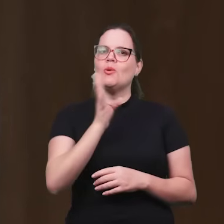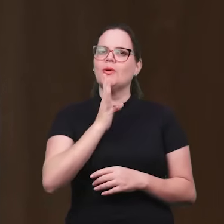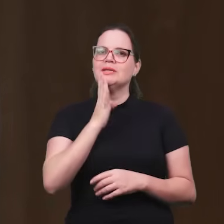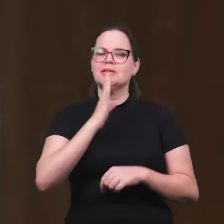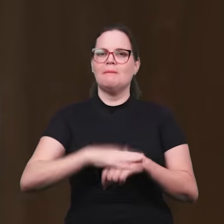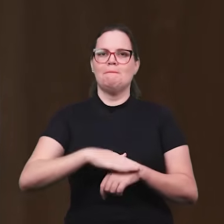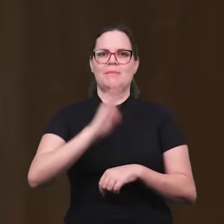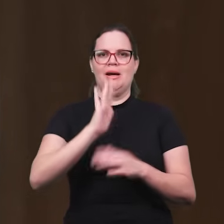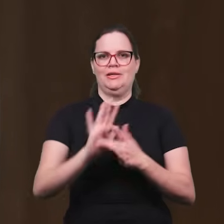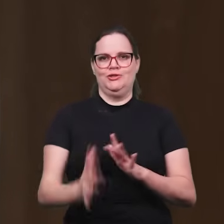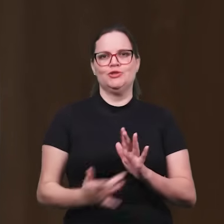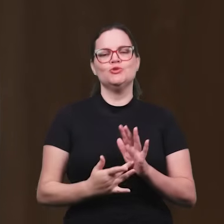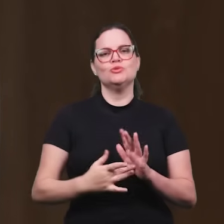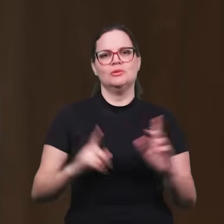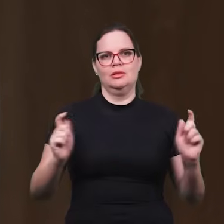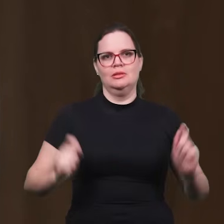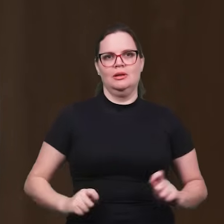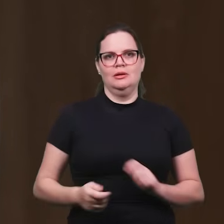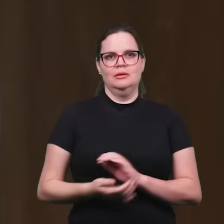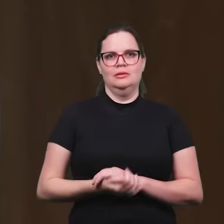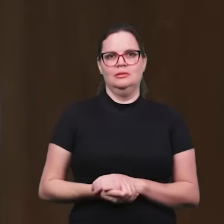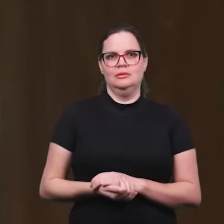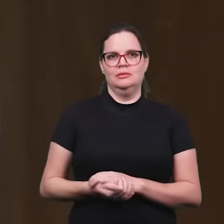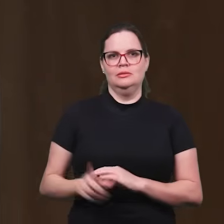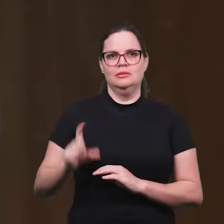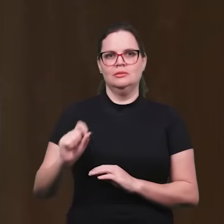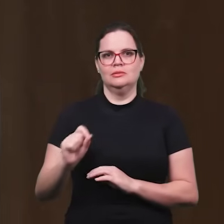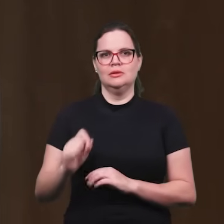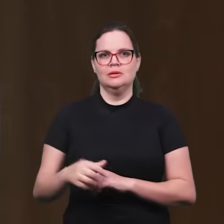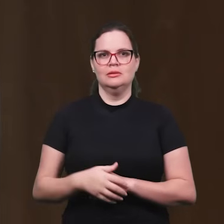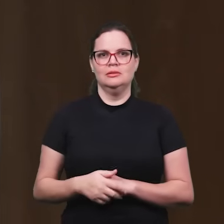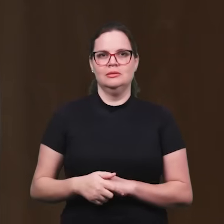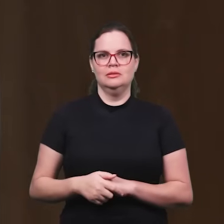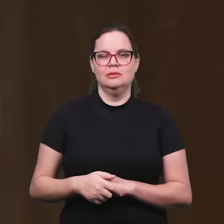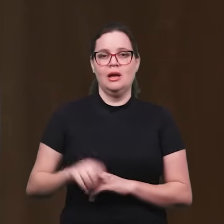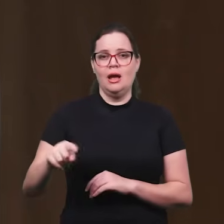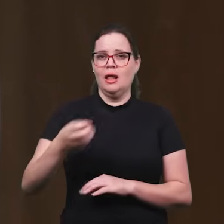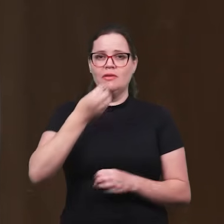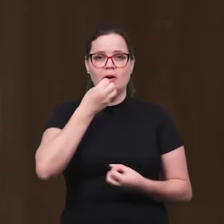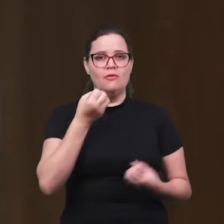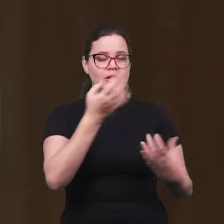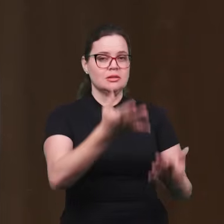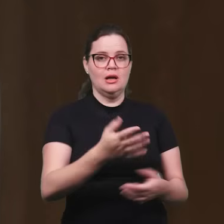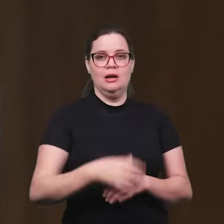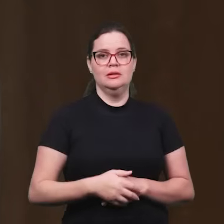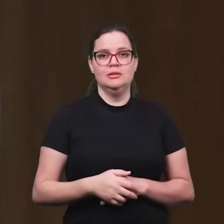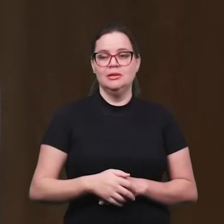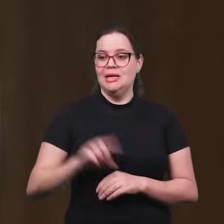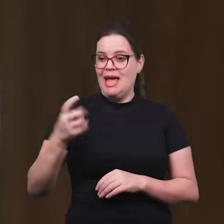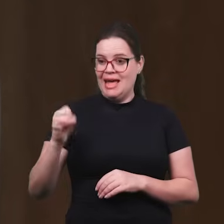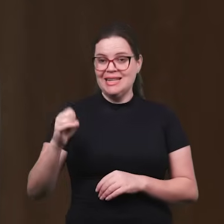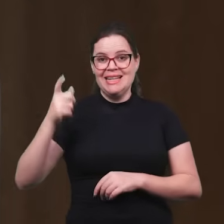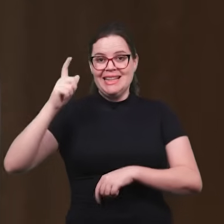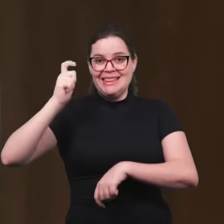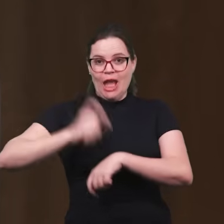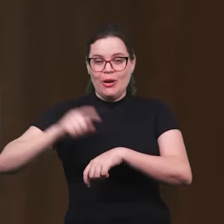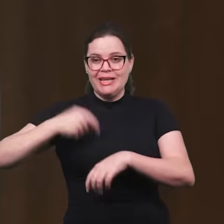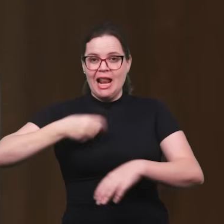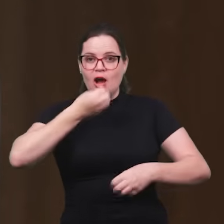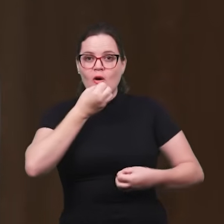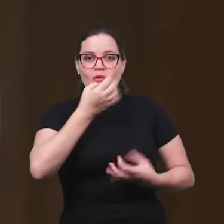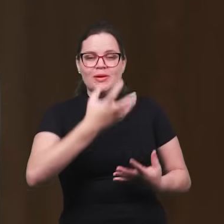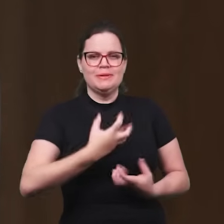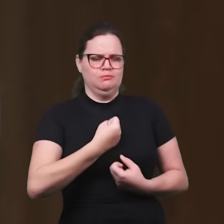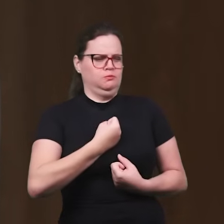mais profundo do Senhor Jesus, que era o ato ali, o momento em que ela confessa, o ato da confissão, quando ela